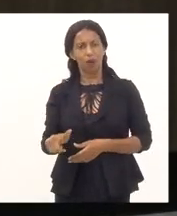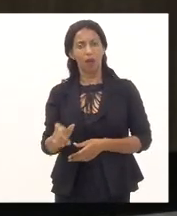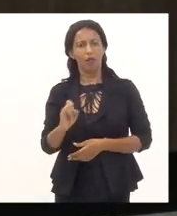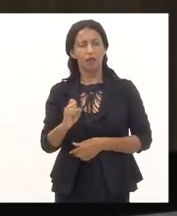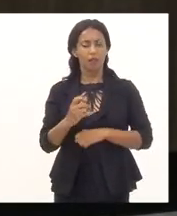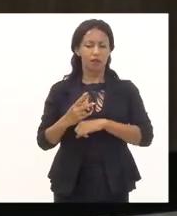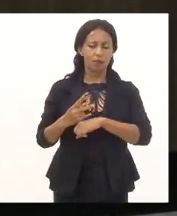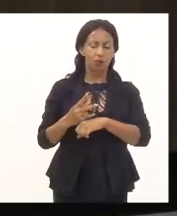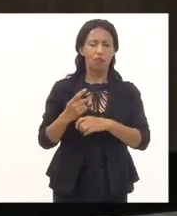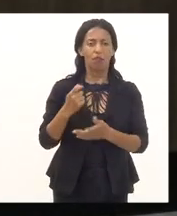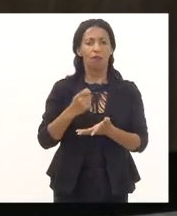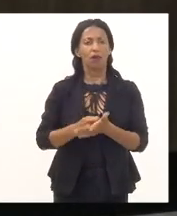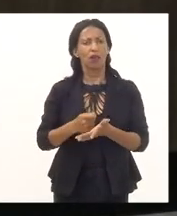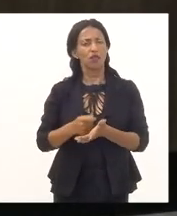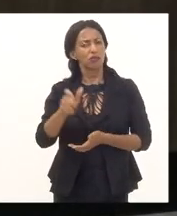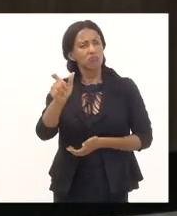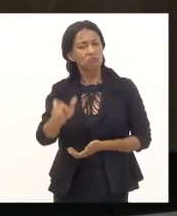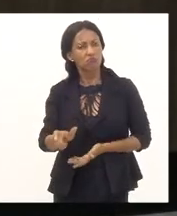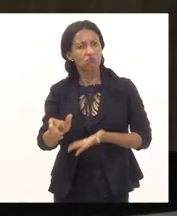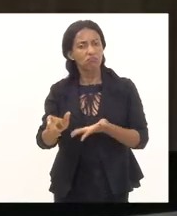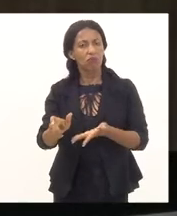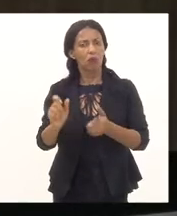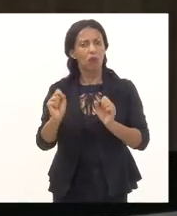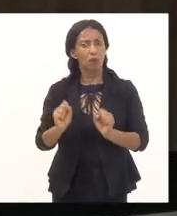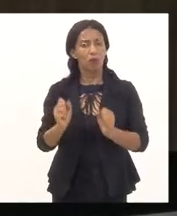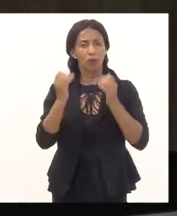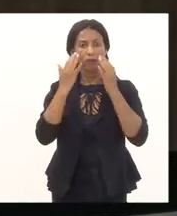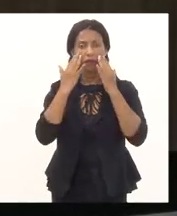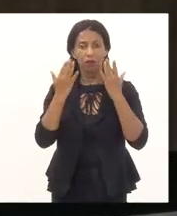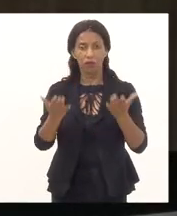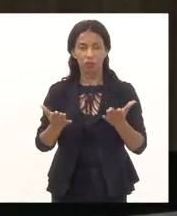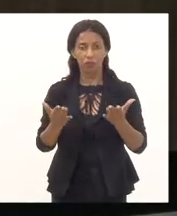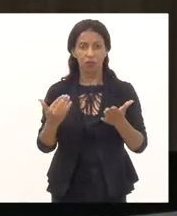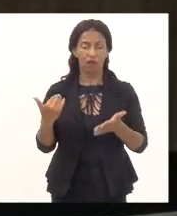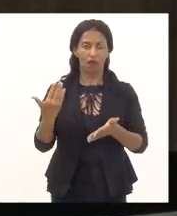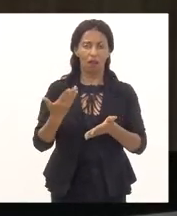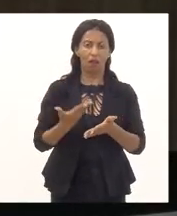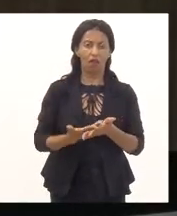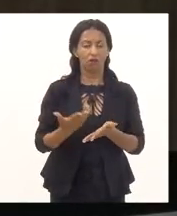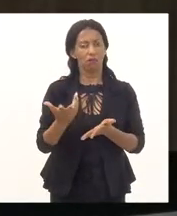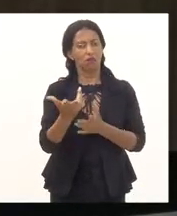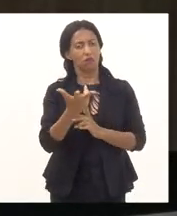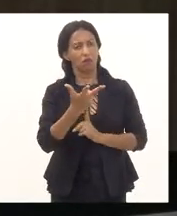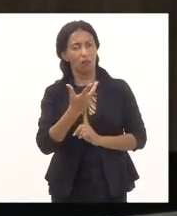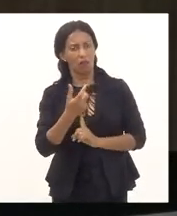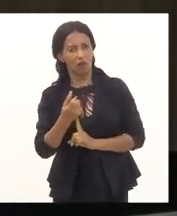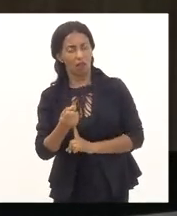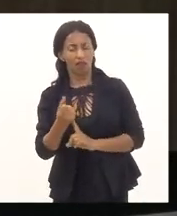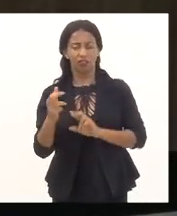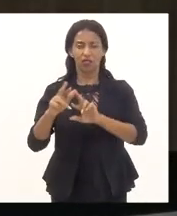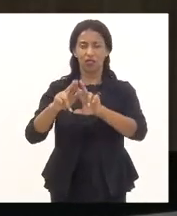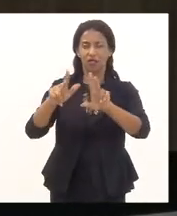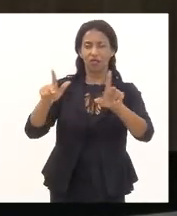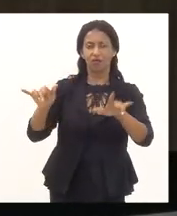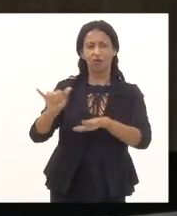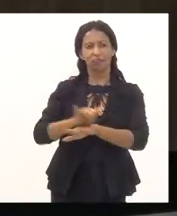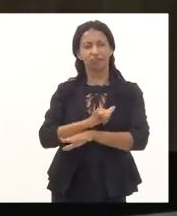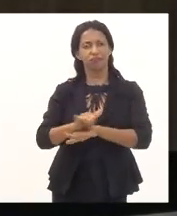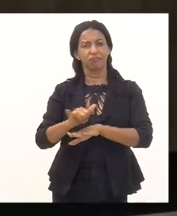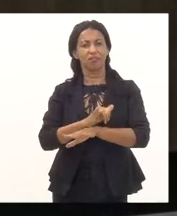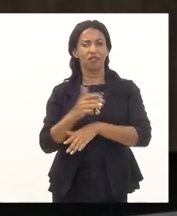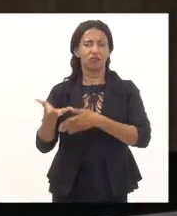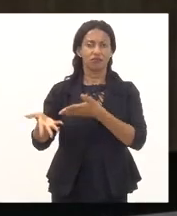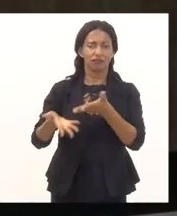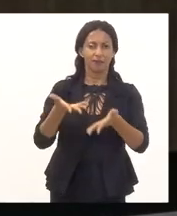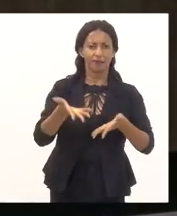se buscar garantias de que esse sujeito possa se expressar através da arte, através das diferentes estratégias